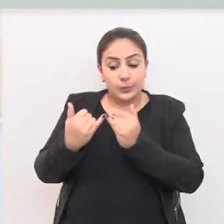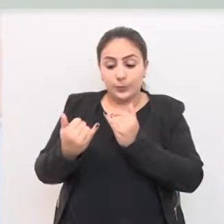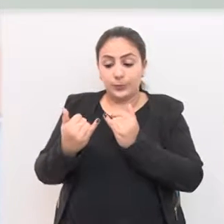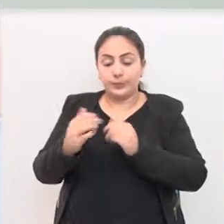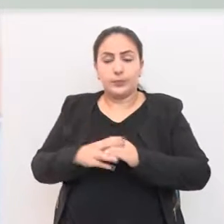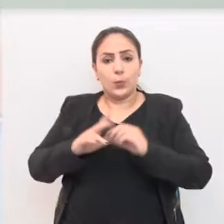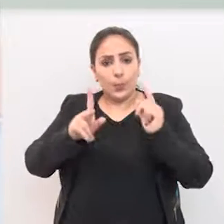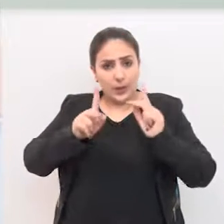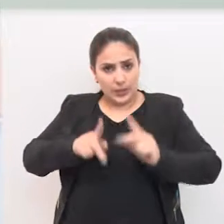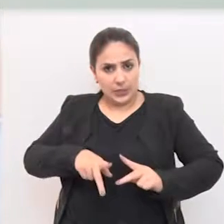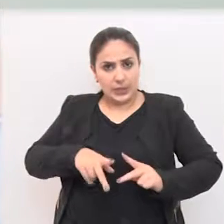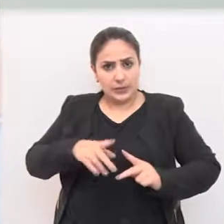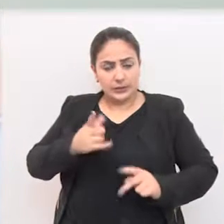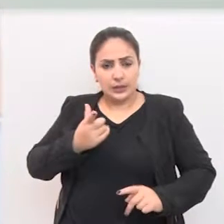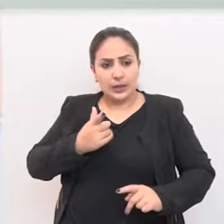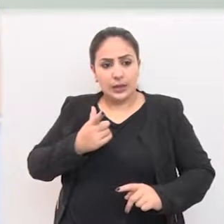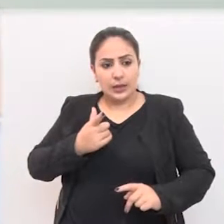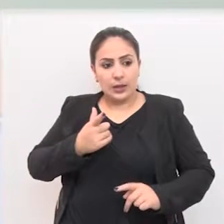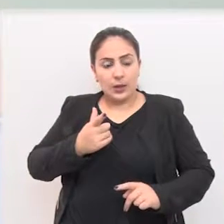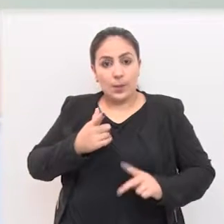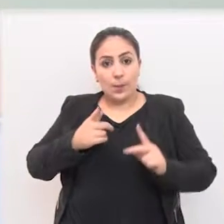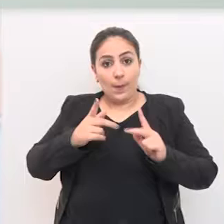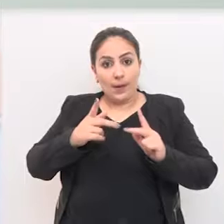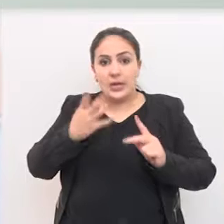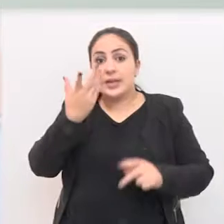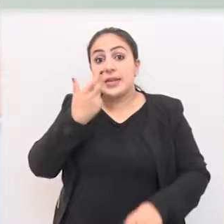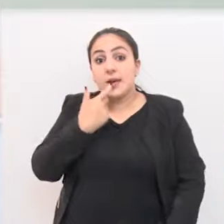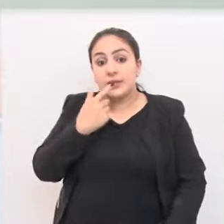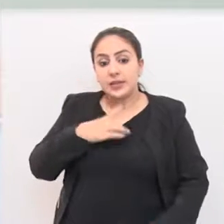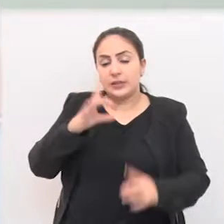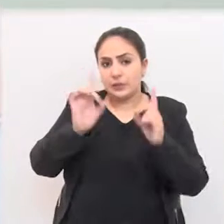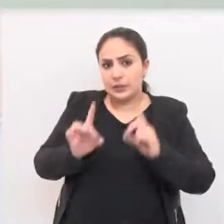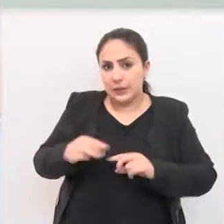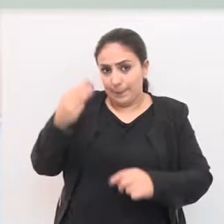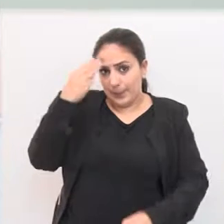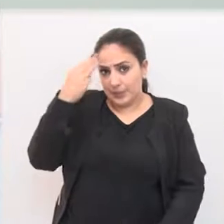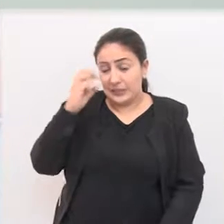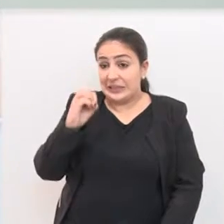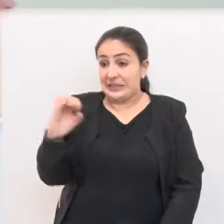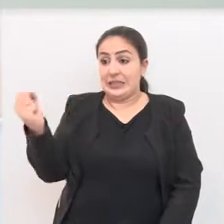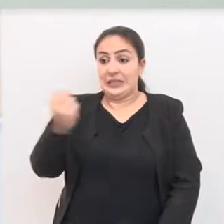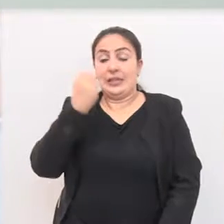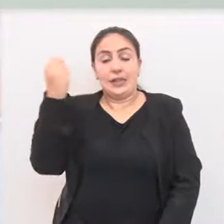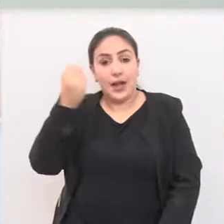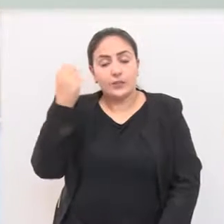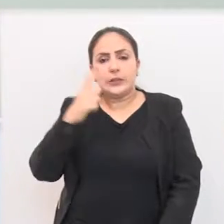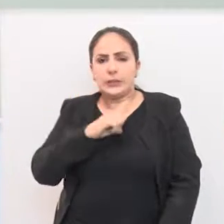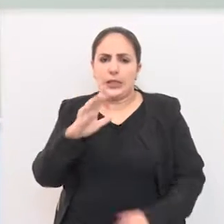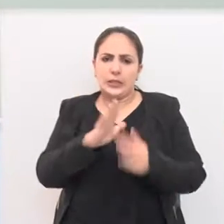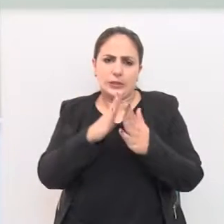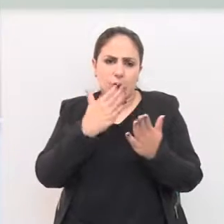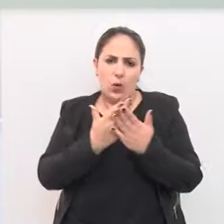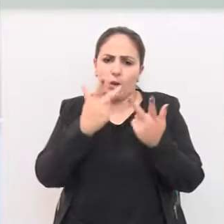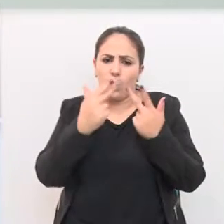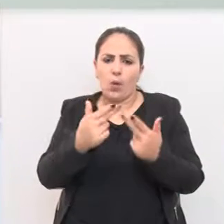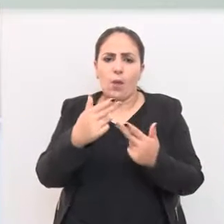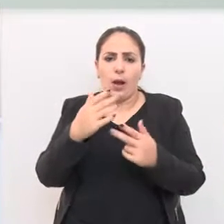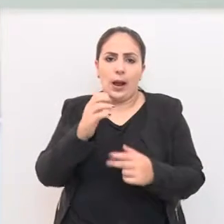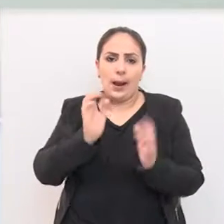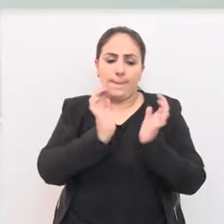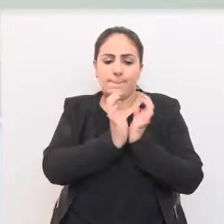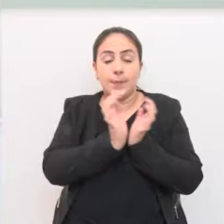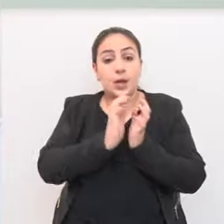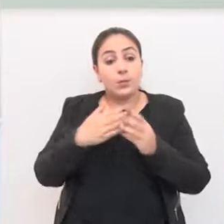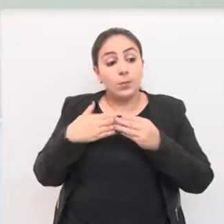Por exemplo, uma criança portadora de uma deficiência mental, se ela é grave, ela tem escolas como a